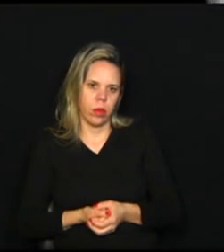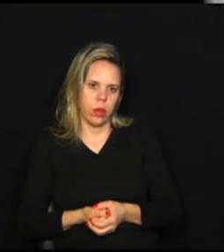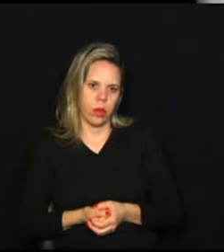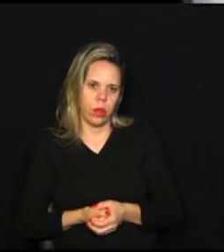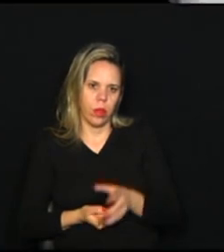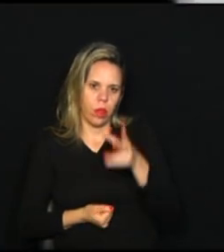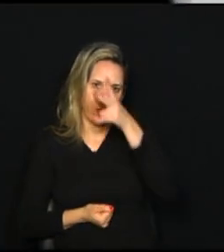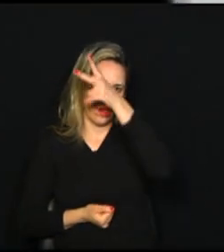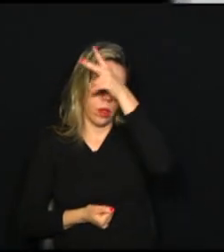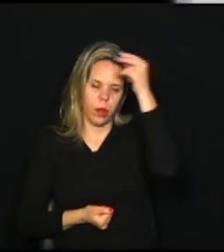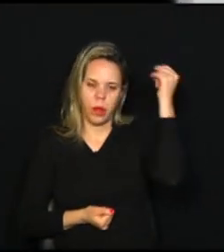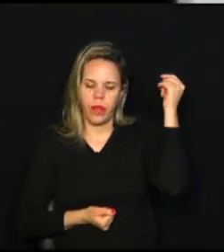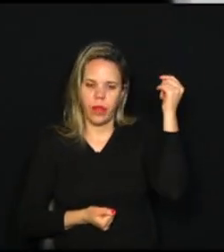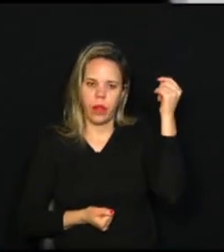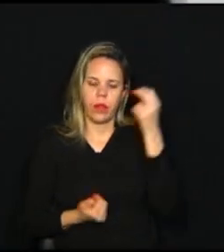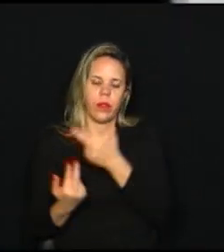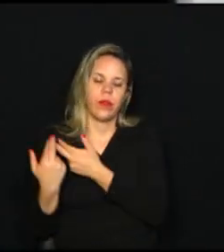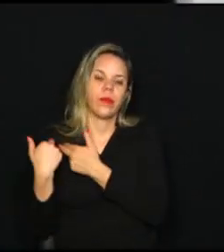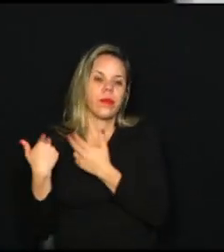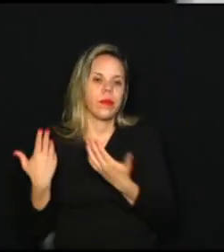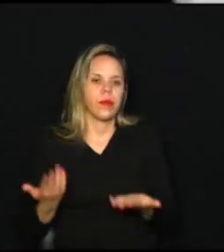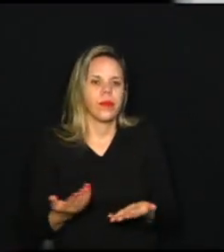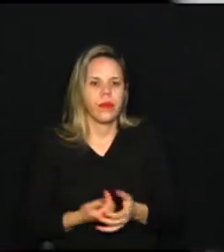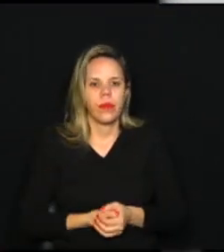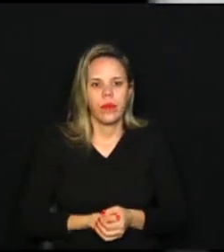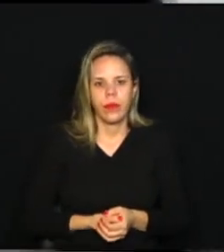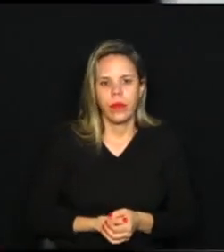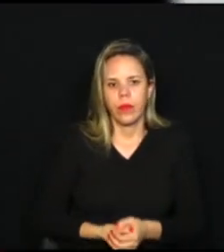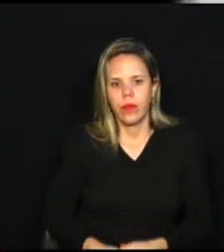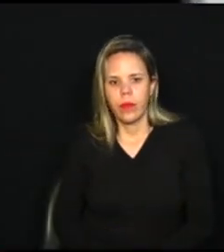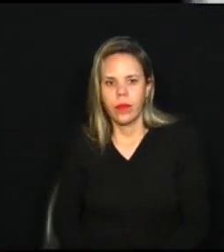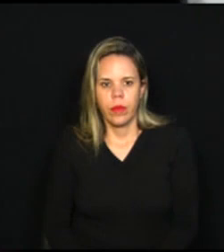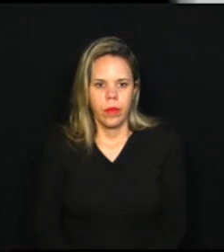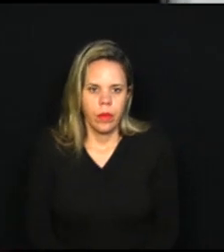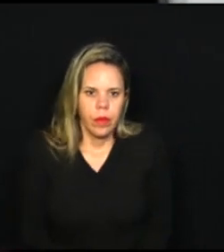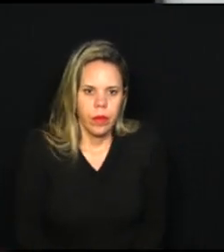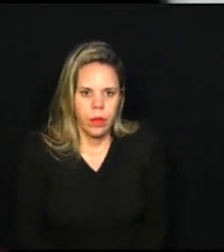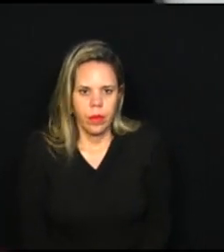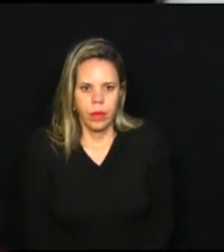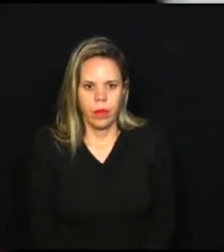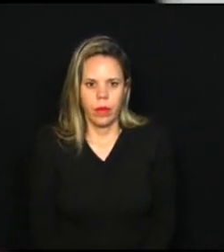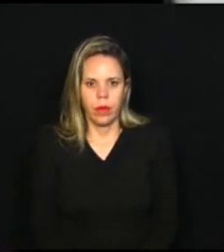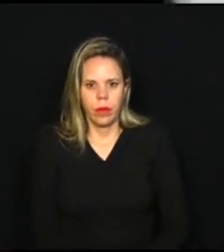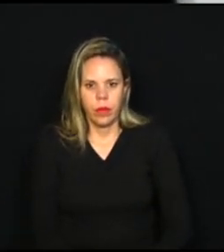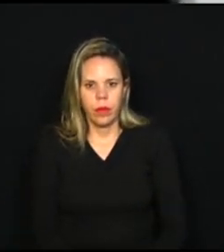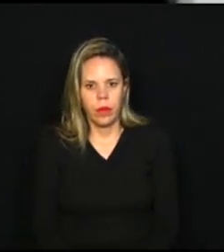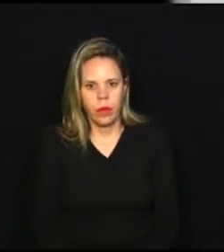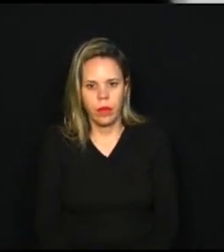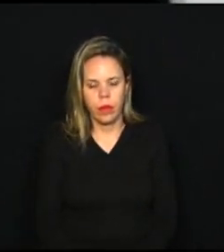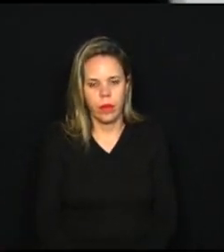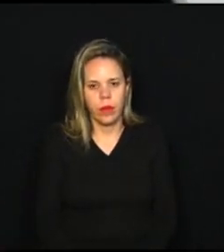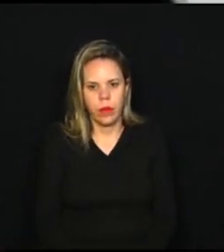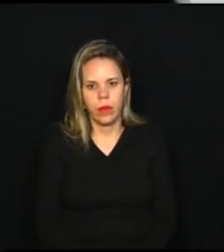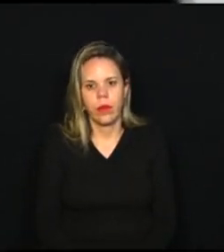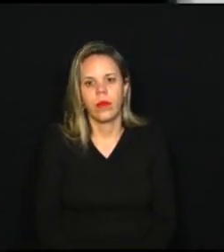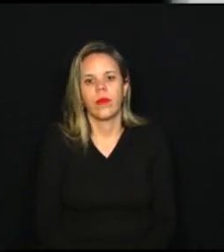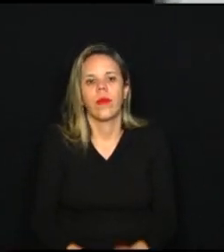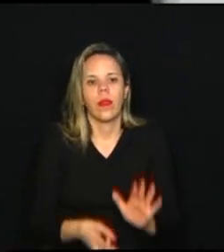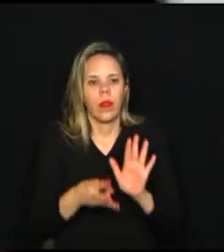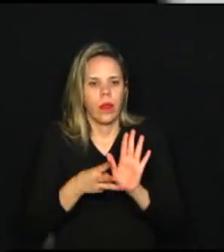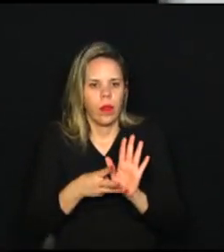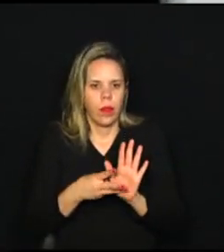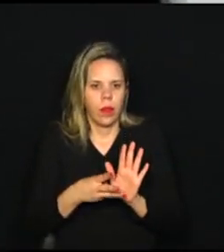dizer. No terceiro, aí que seria essa questão aí no terceiro ponto, que eu acho